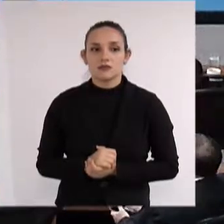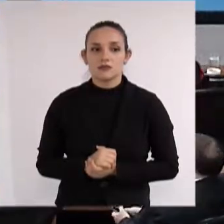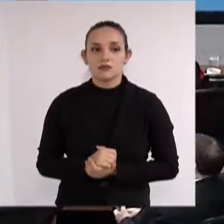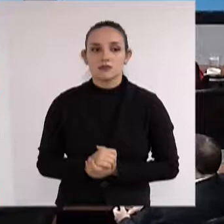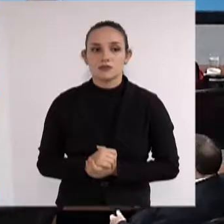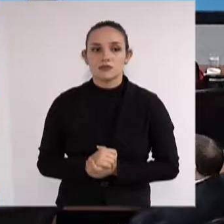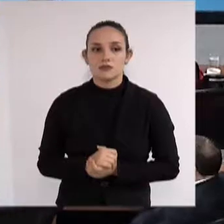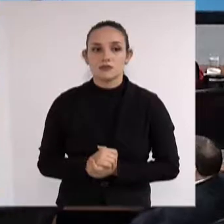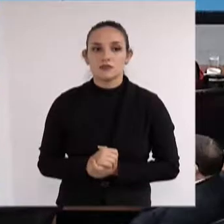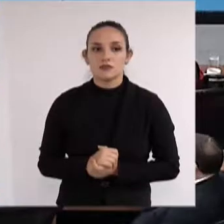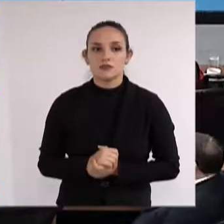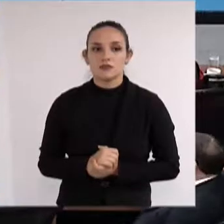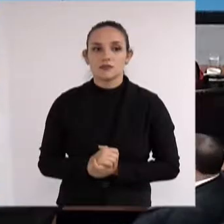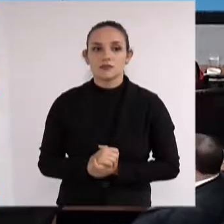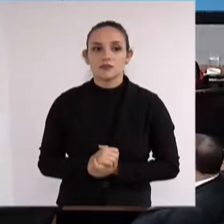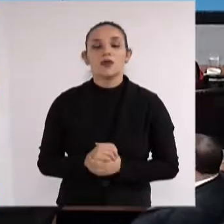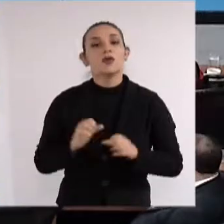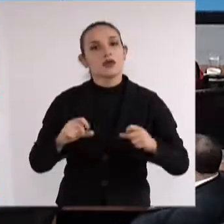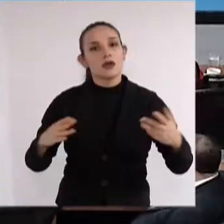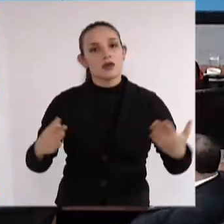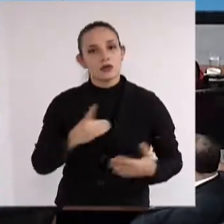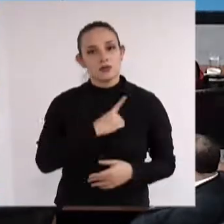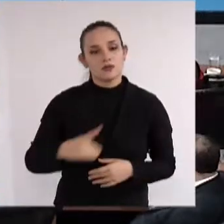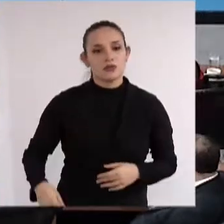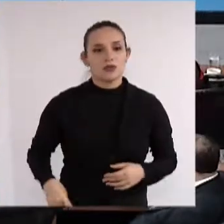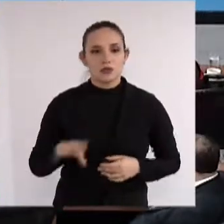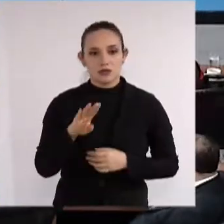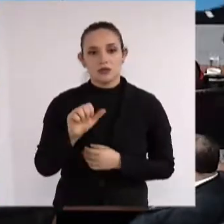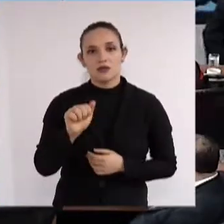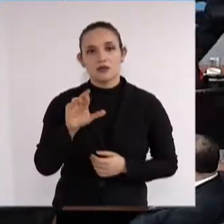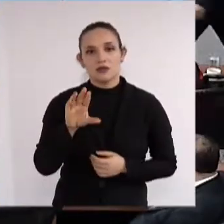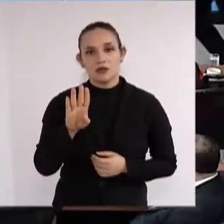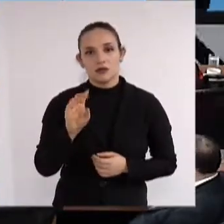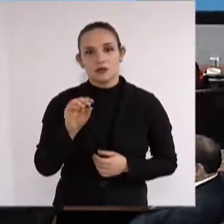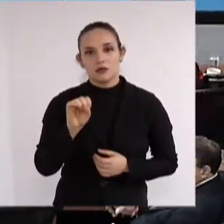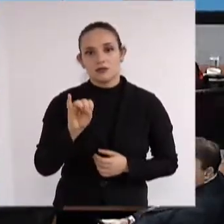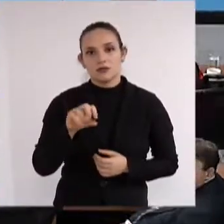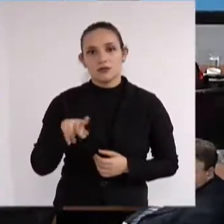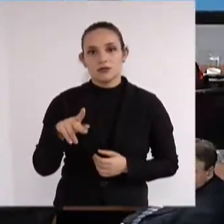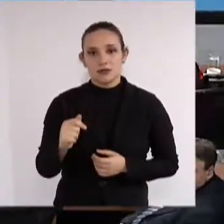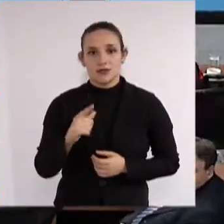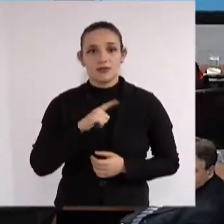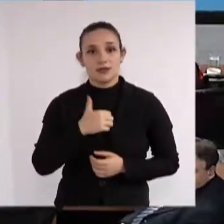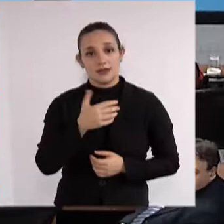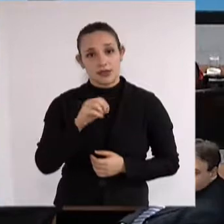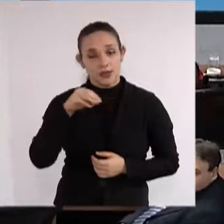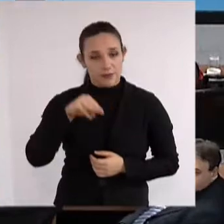Para discutir, deputado Barbosinha. Vossa Excelência disporá de 10 minutos.